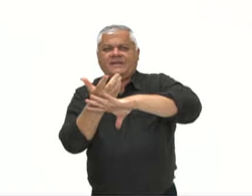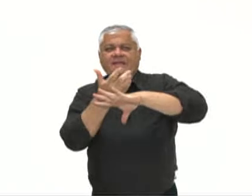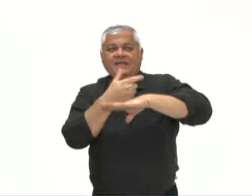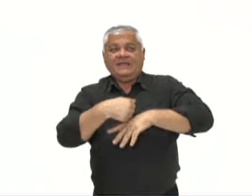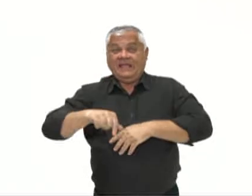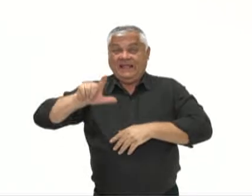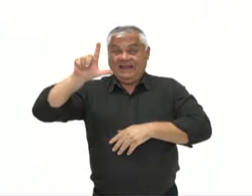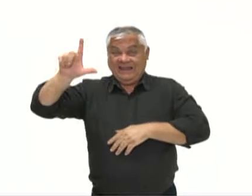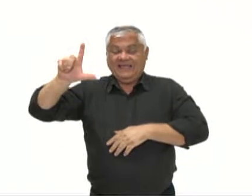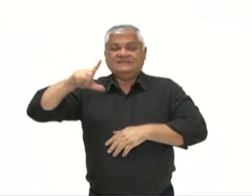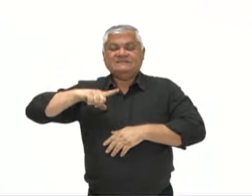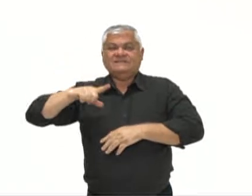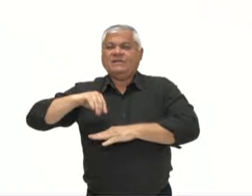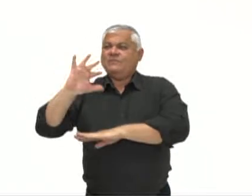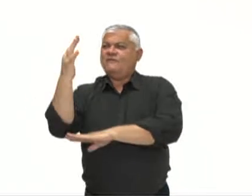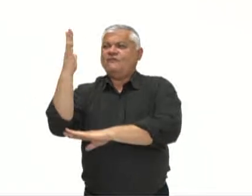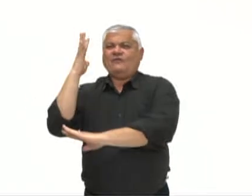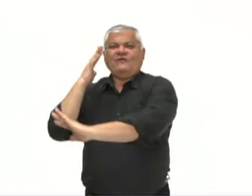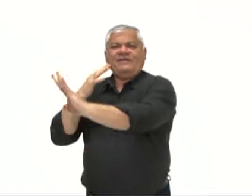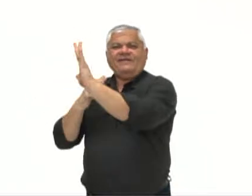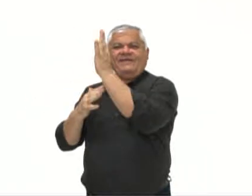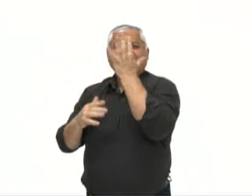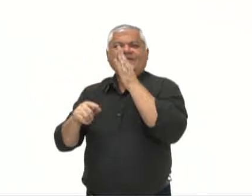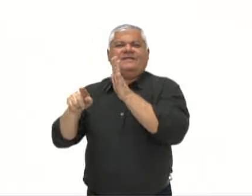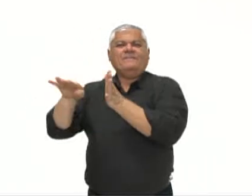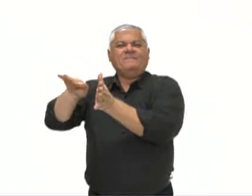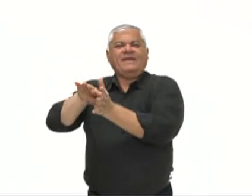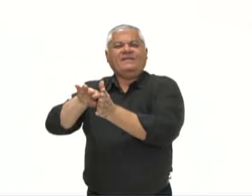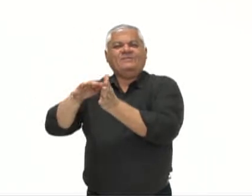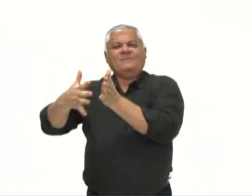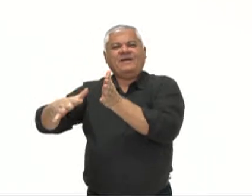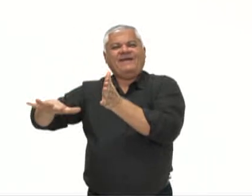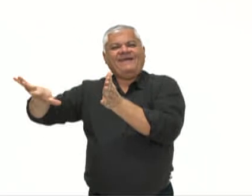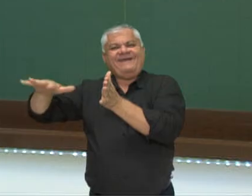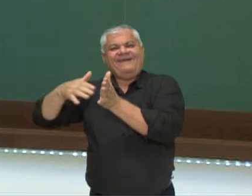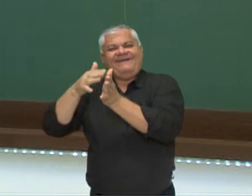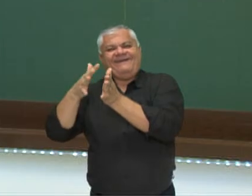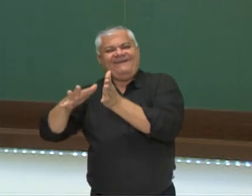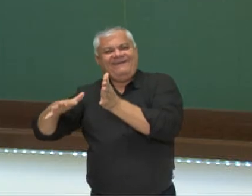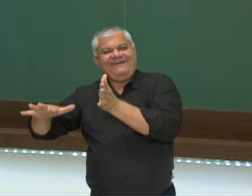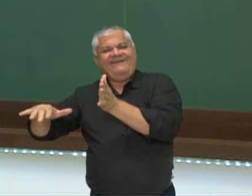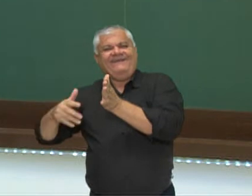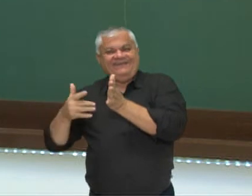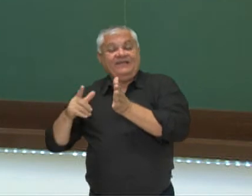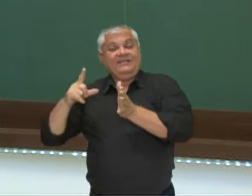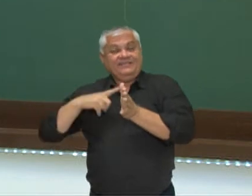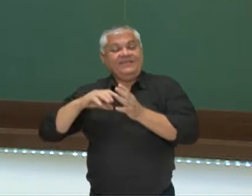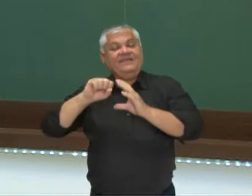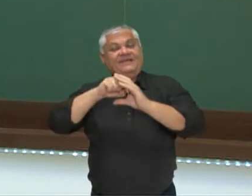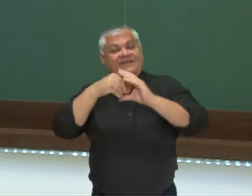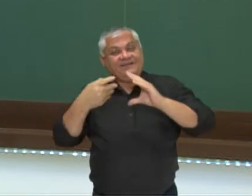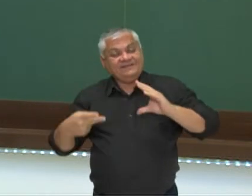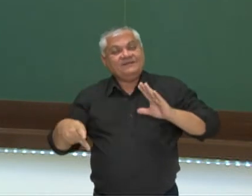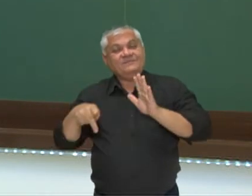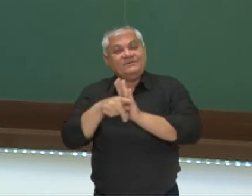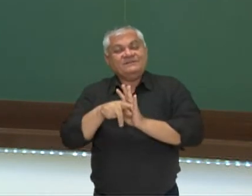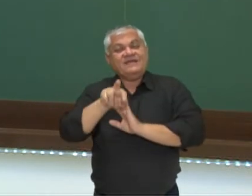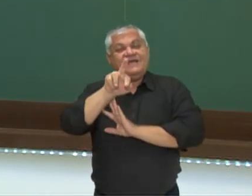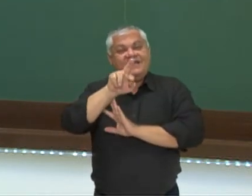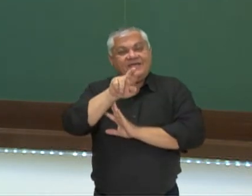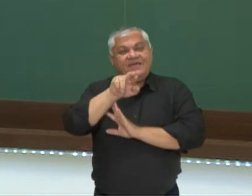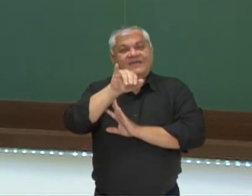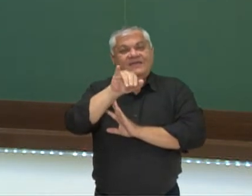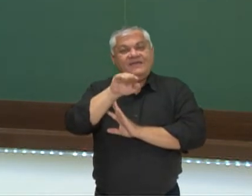cobertura florestal fazendo divisa com a bacia litorânea. Então a gente vai perceber estas características ali na